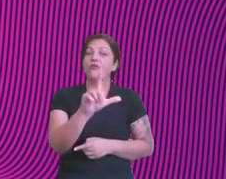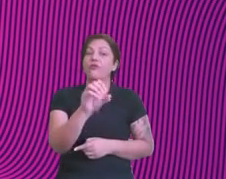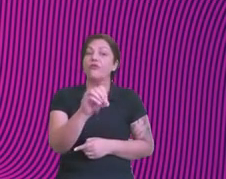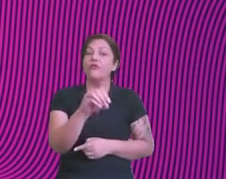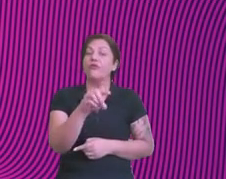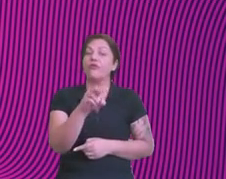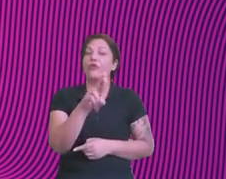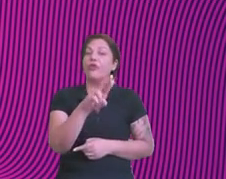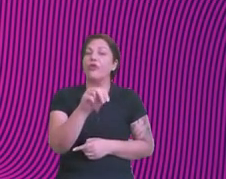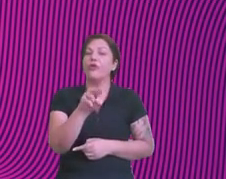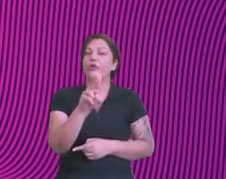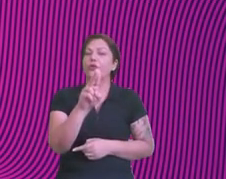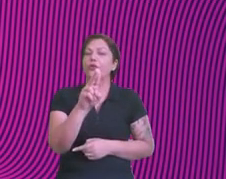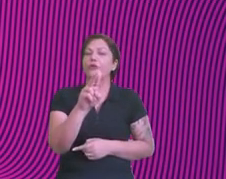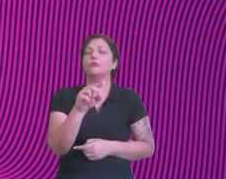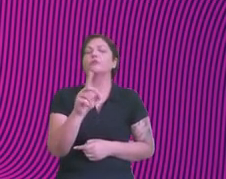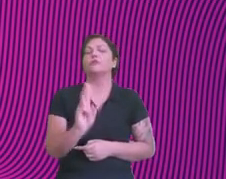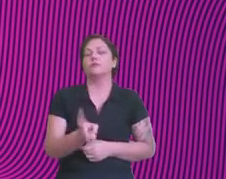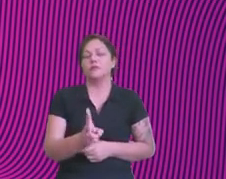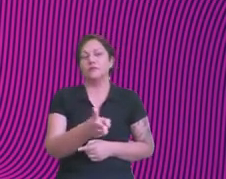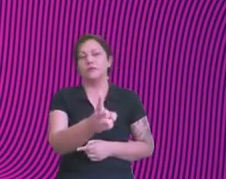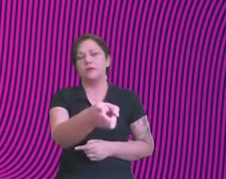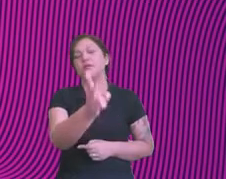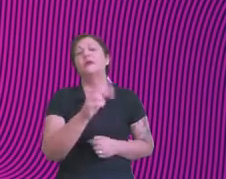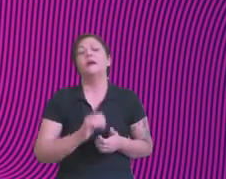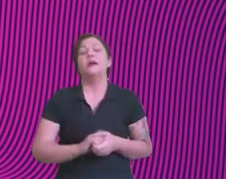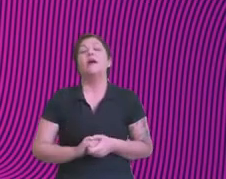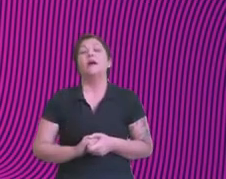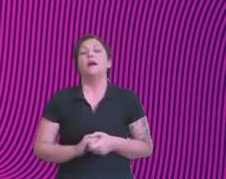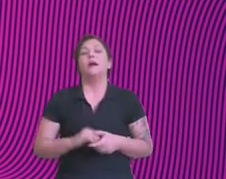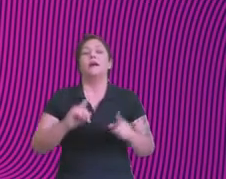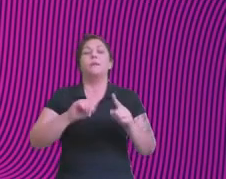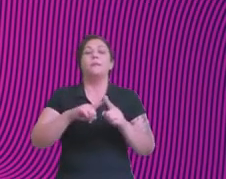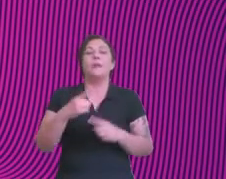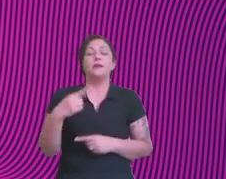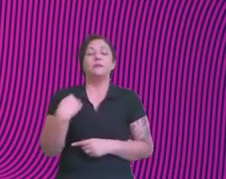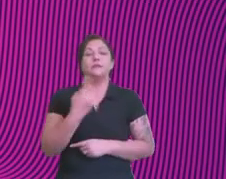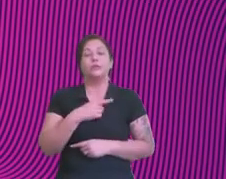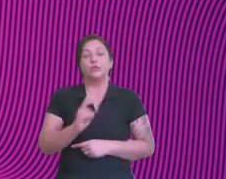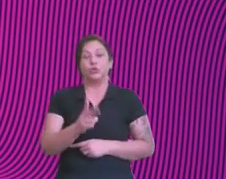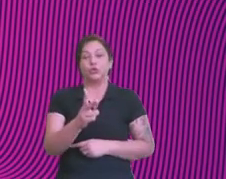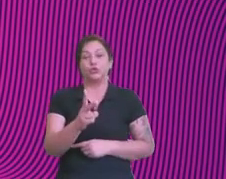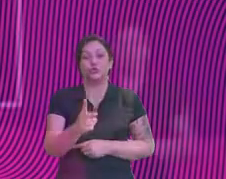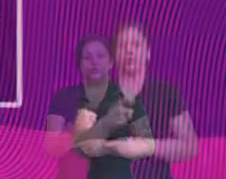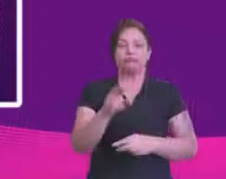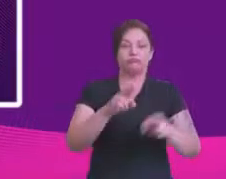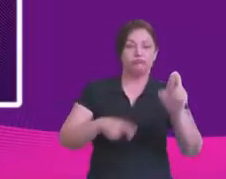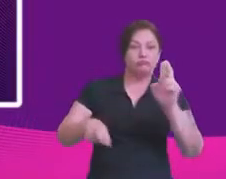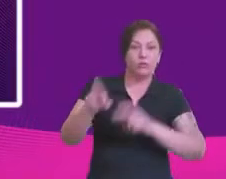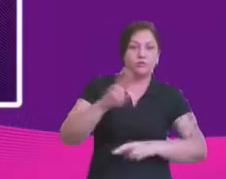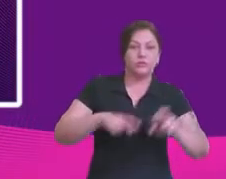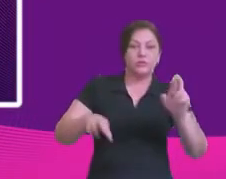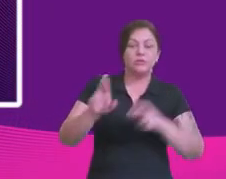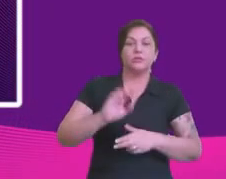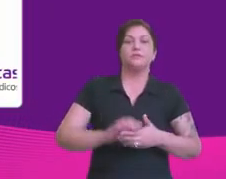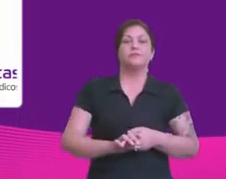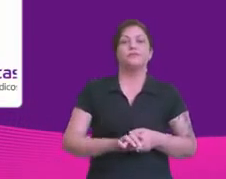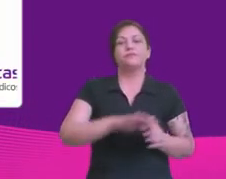nivolumab para ela, aguardando aí essa reavaliação do caso. Bom, vamos então para o caso clínico